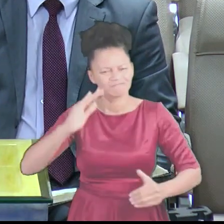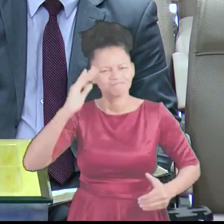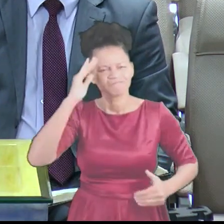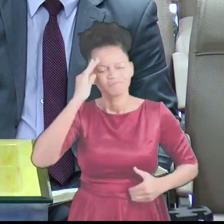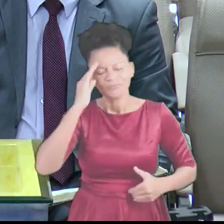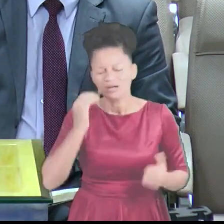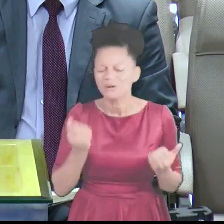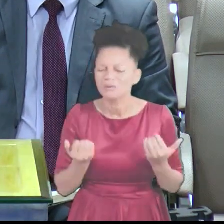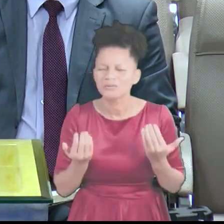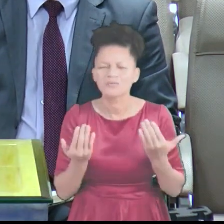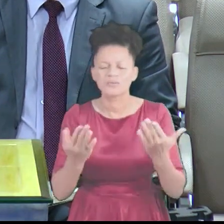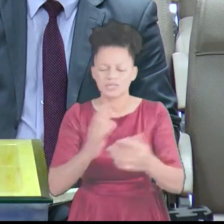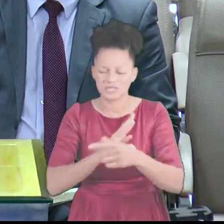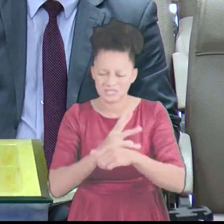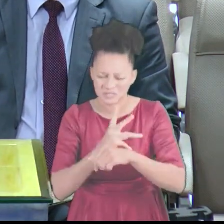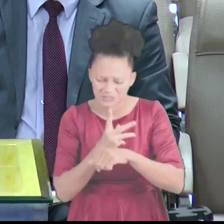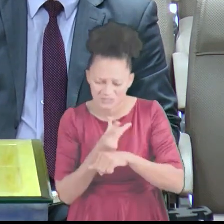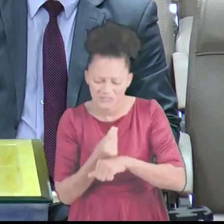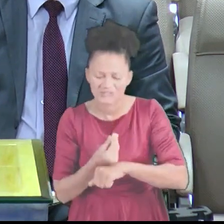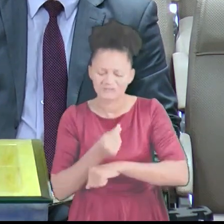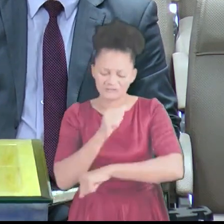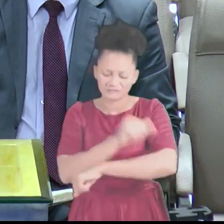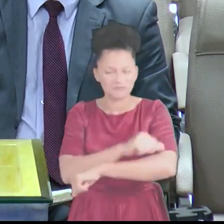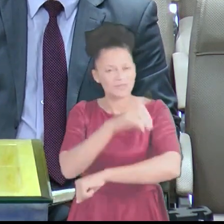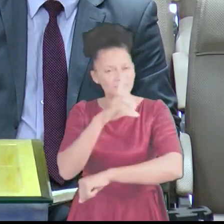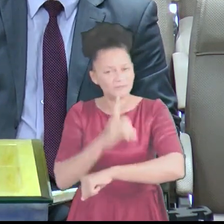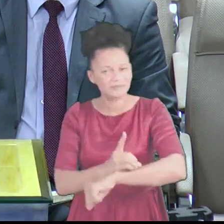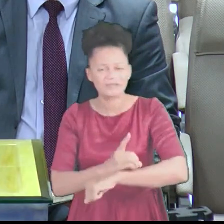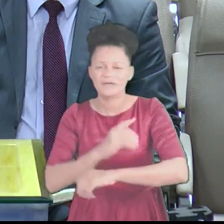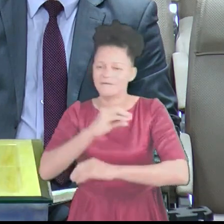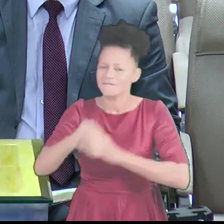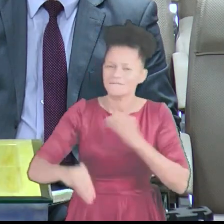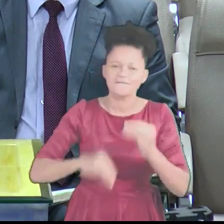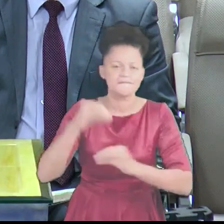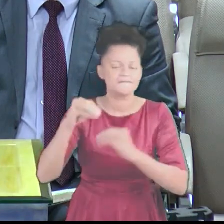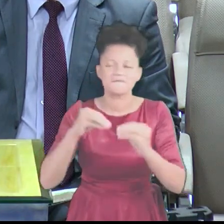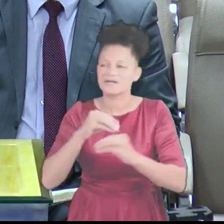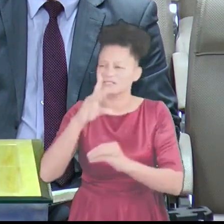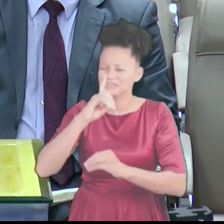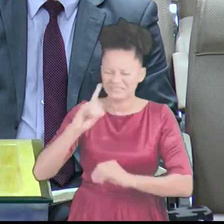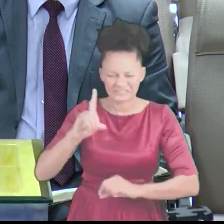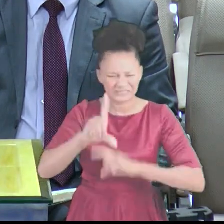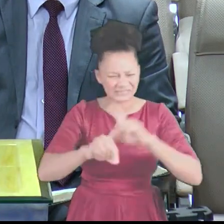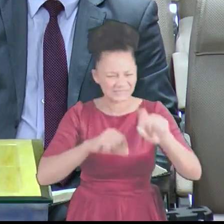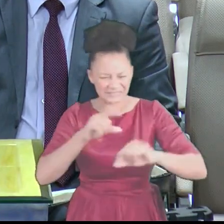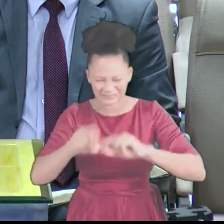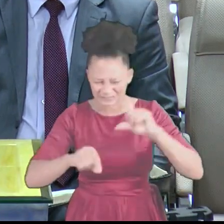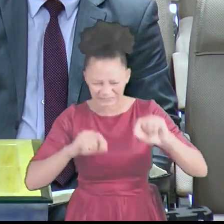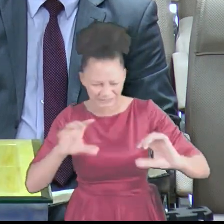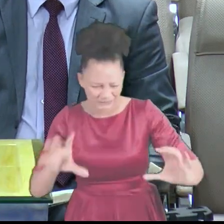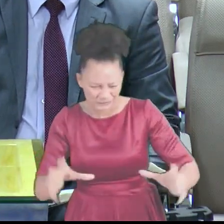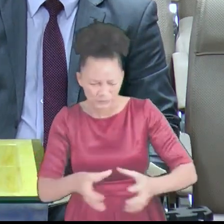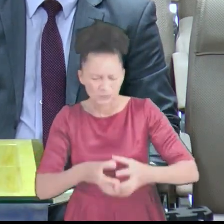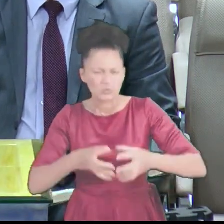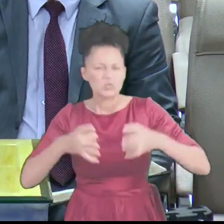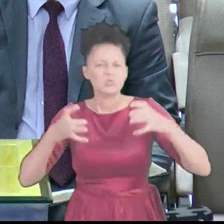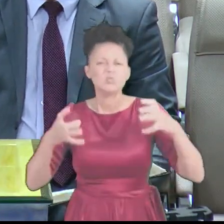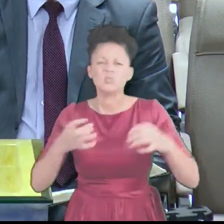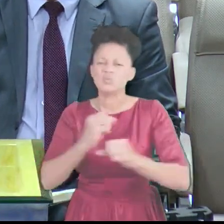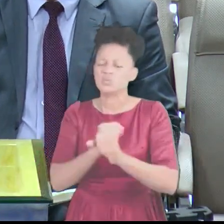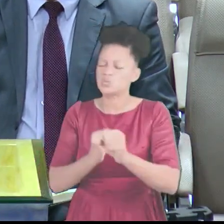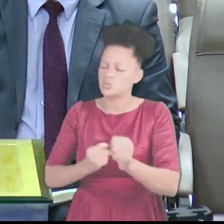Oh, igreja aqui do Farol, Deus está levantando um exército grande. Deus